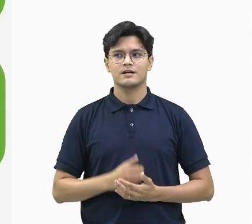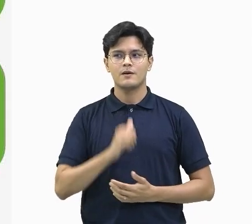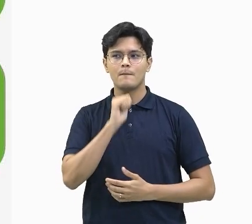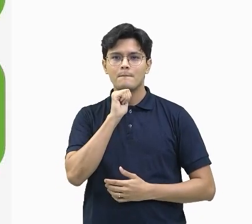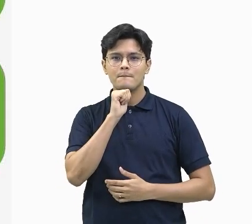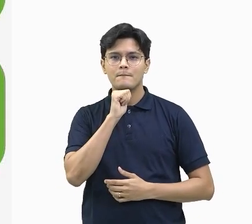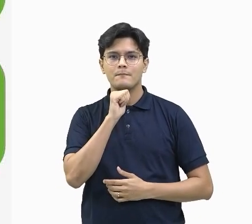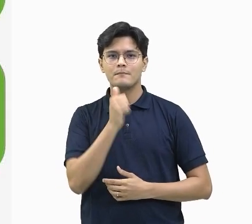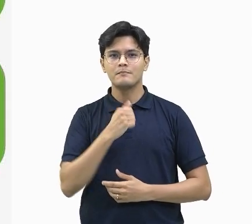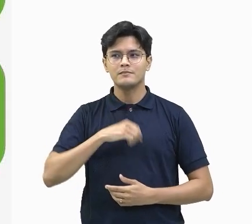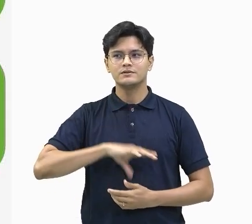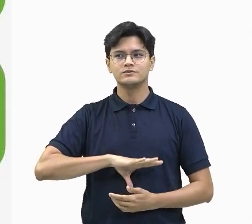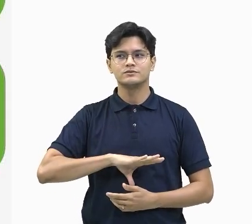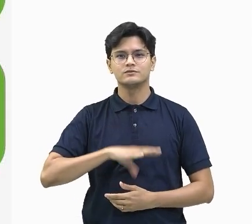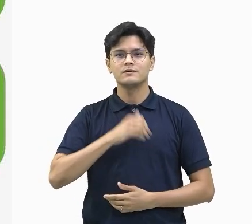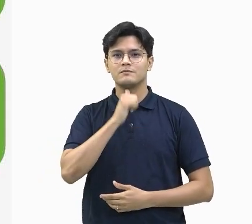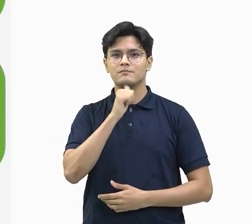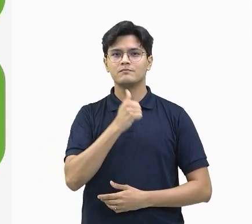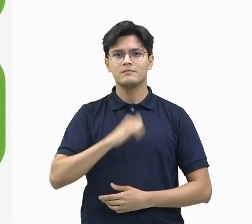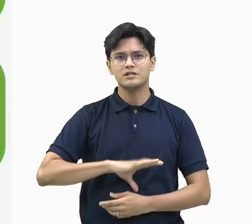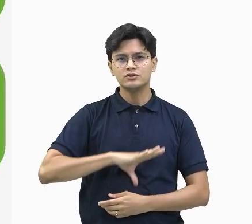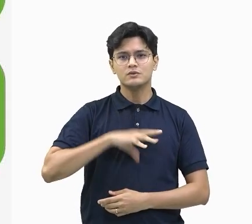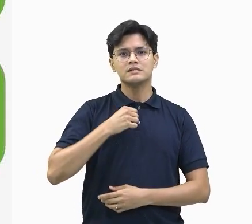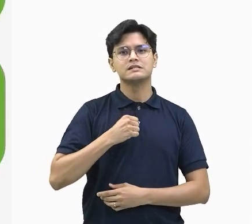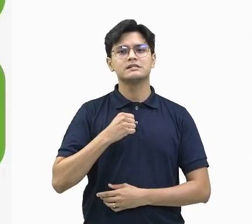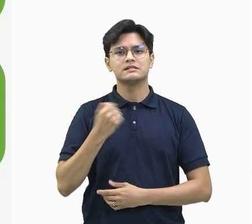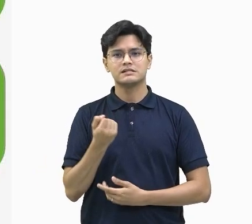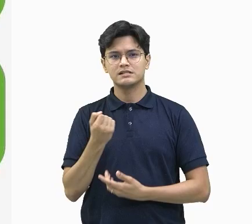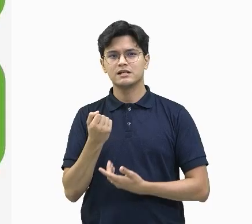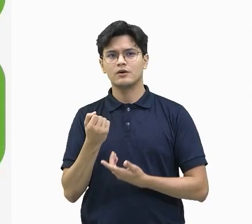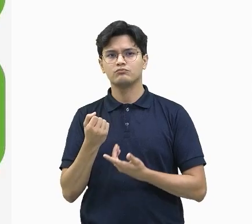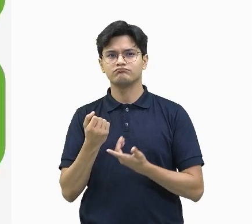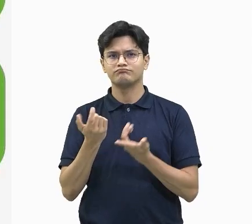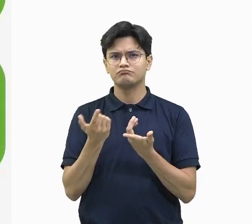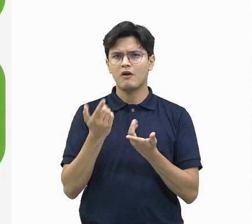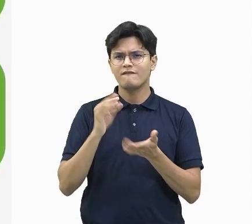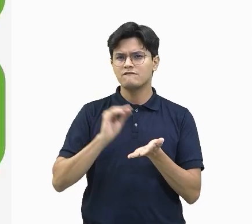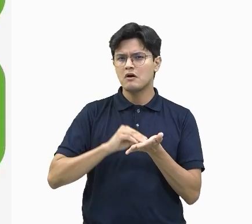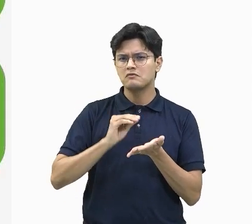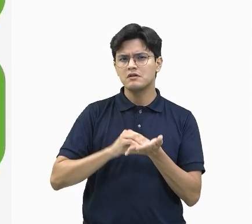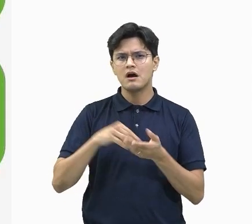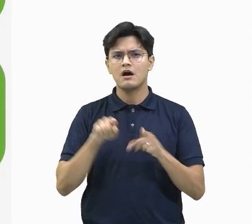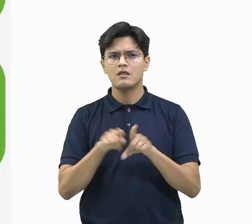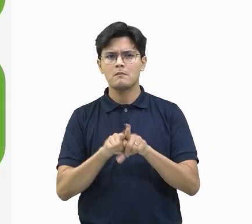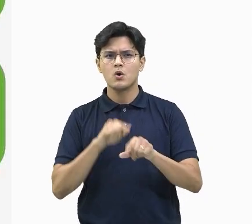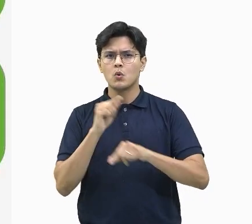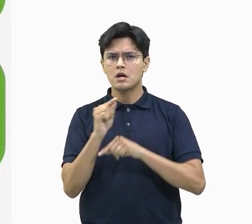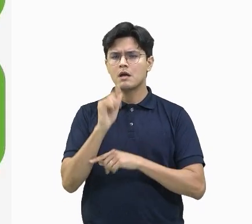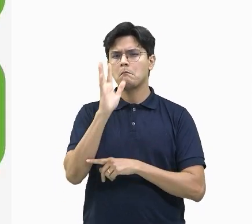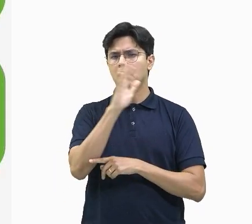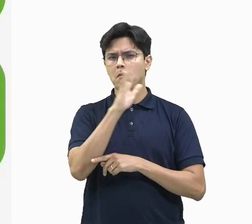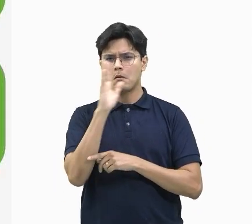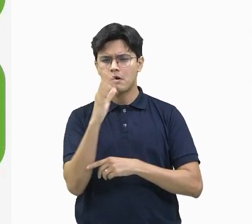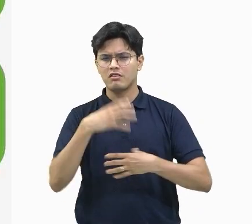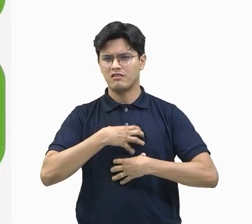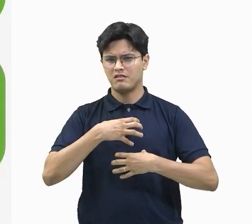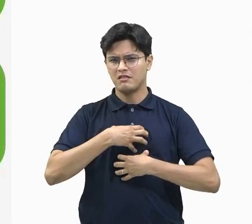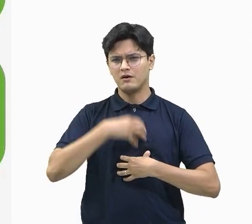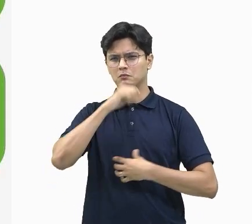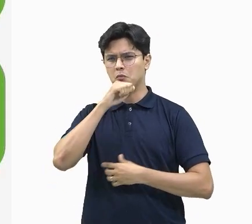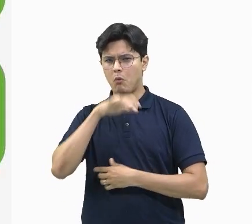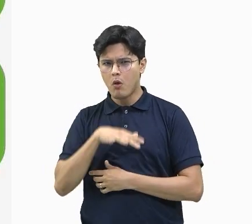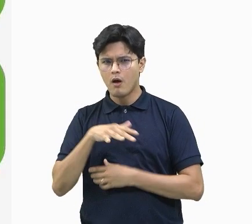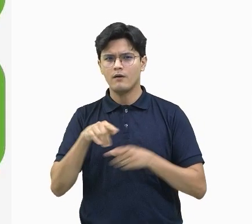apresentar náuseas e vômitos, principalmente pela manhã, uma fadiga e um cansaço mais acentuado, mudanças de humor. Ela